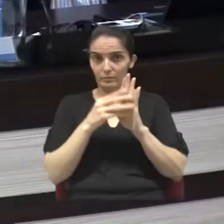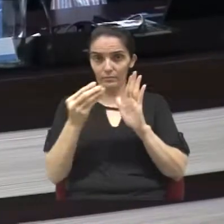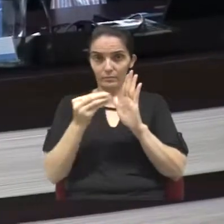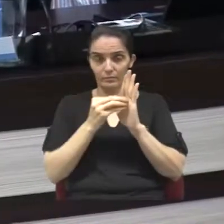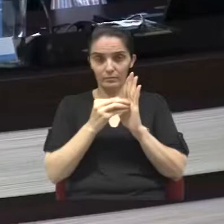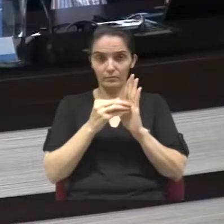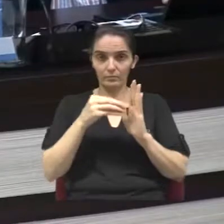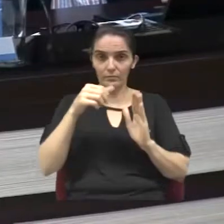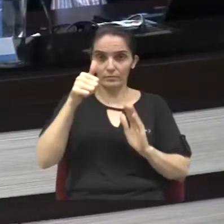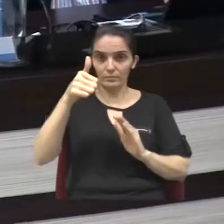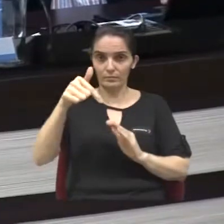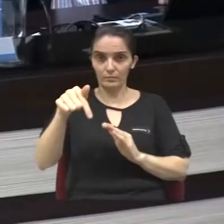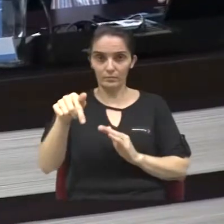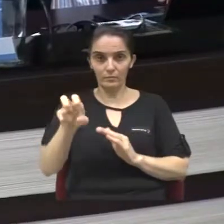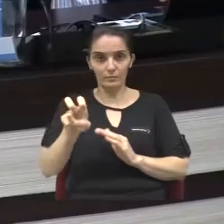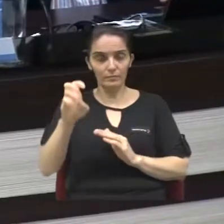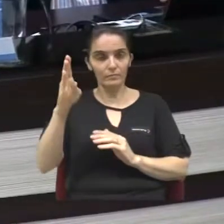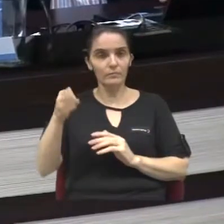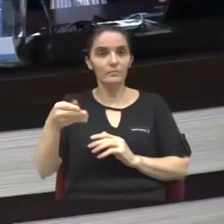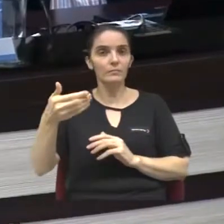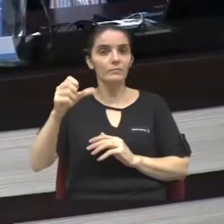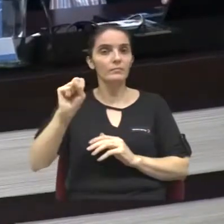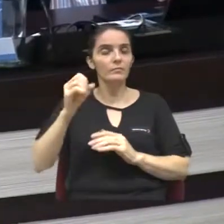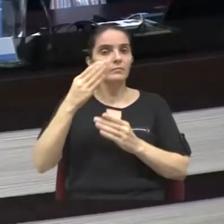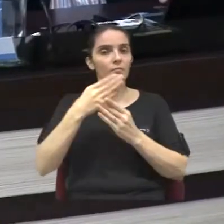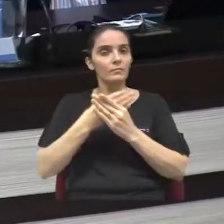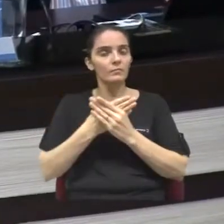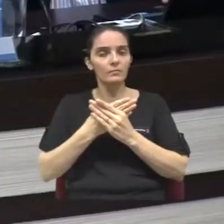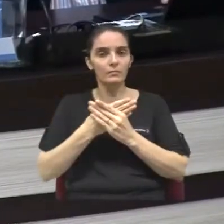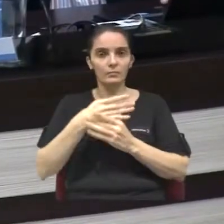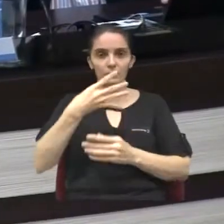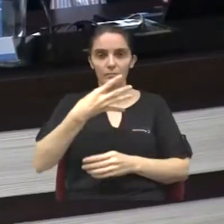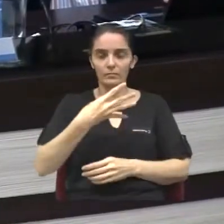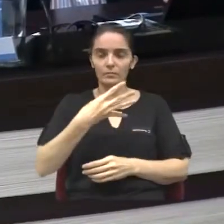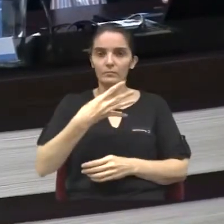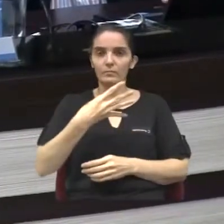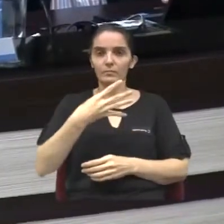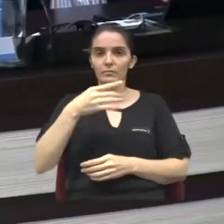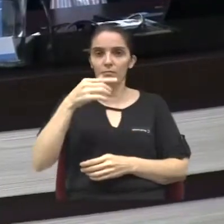número 175/18, protocolada sobre o número